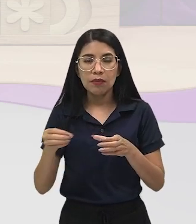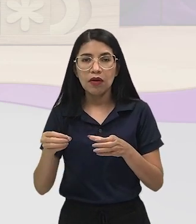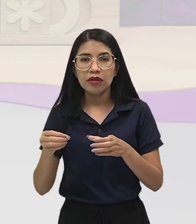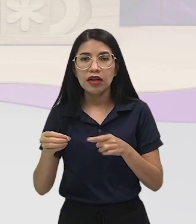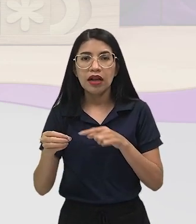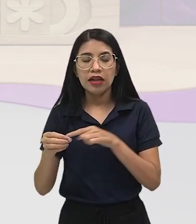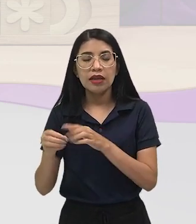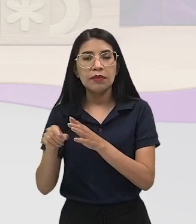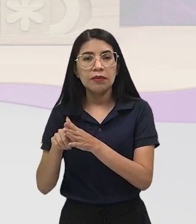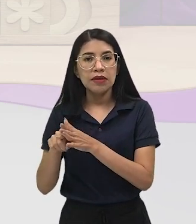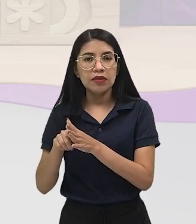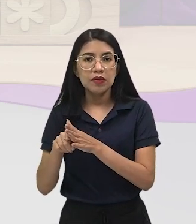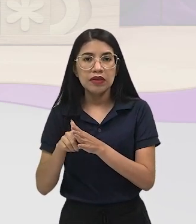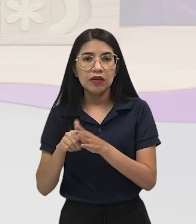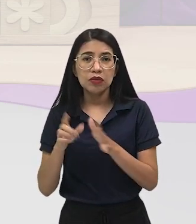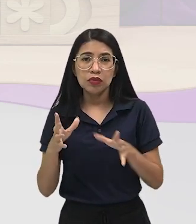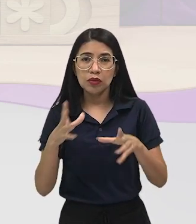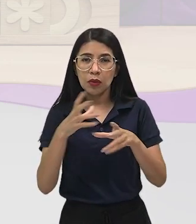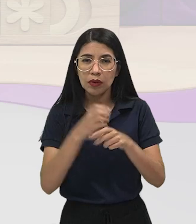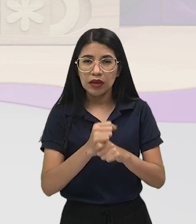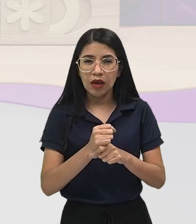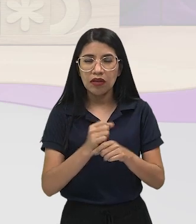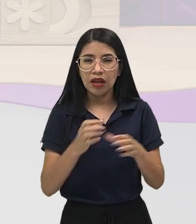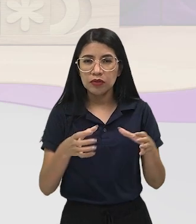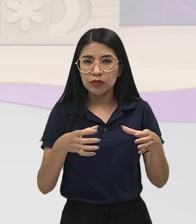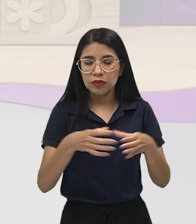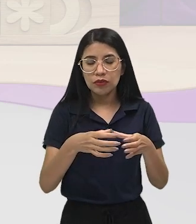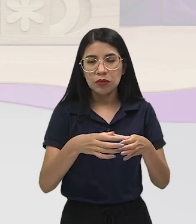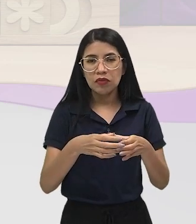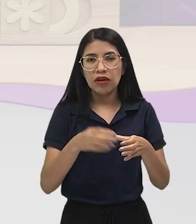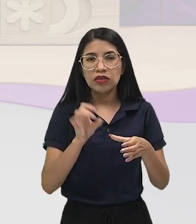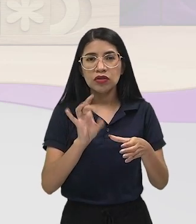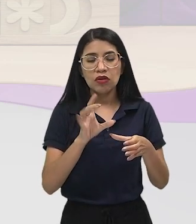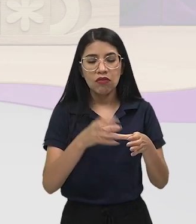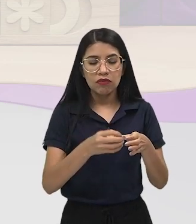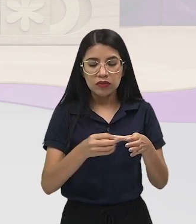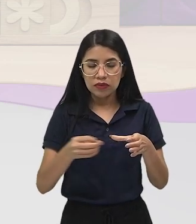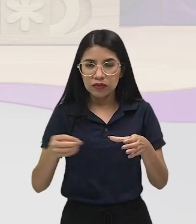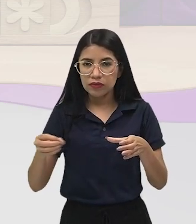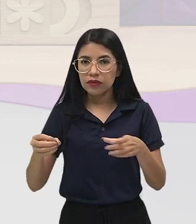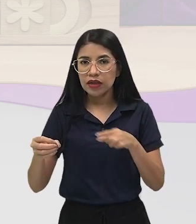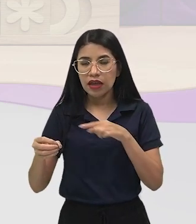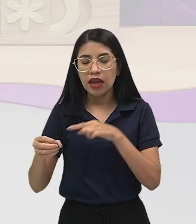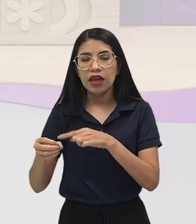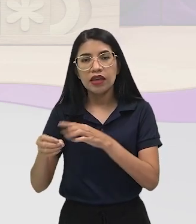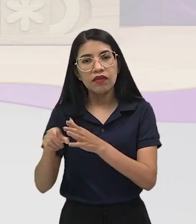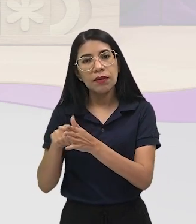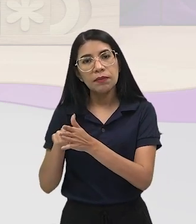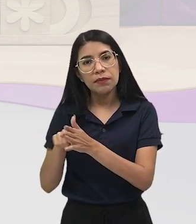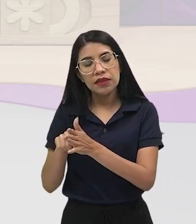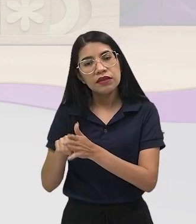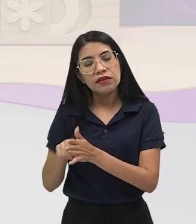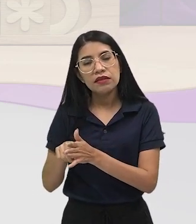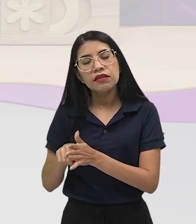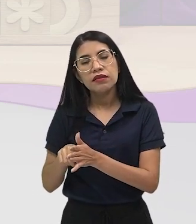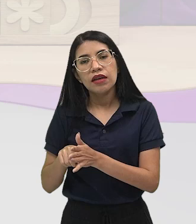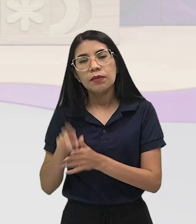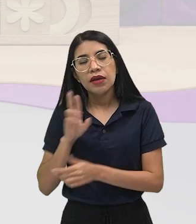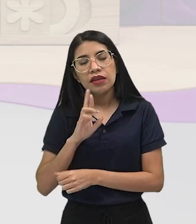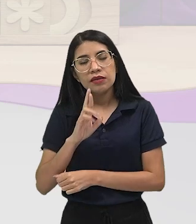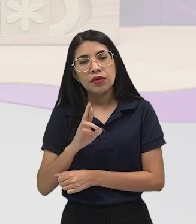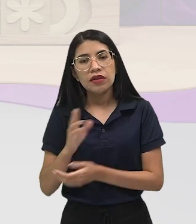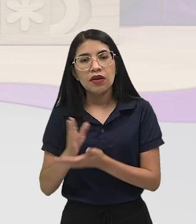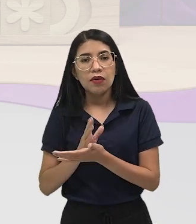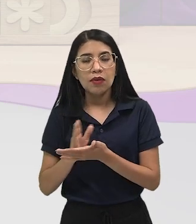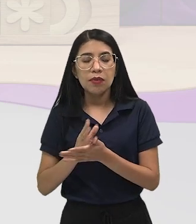Ao invés de pegar a população toda, você pegar um pedaço e tentar exatamente responder a